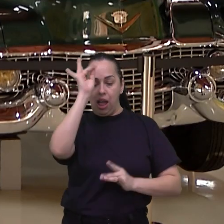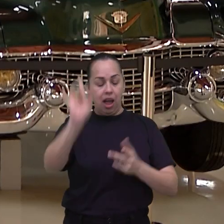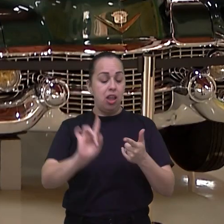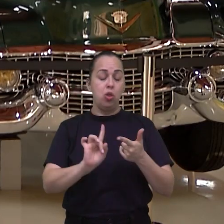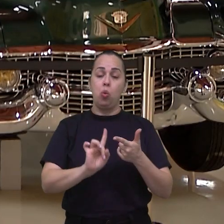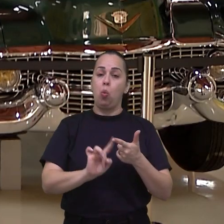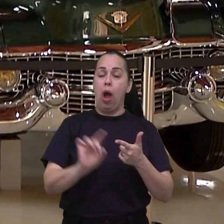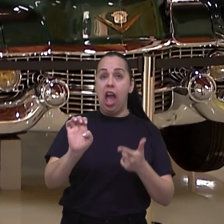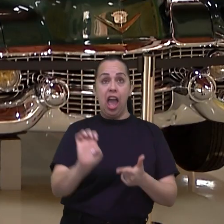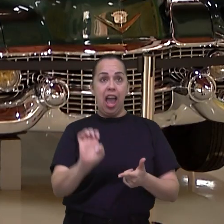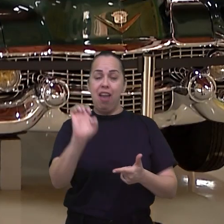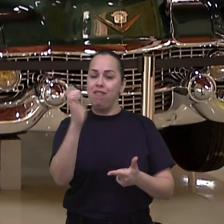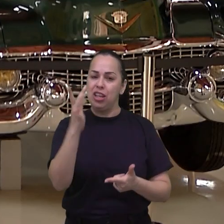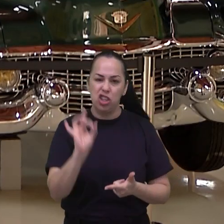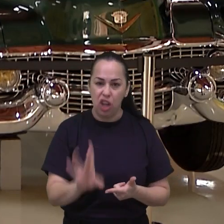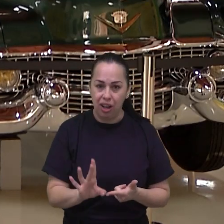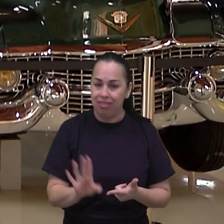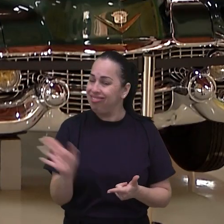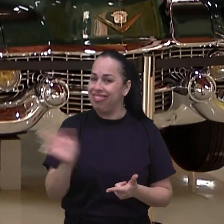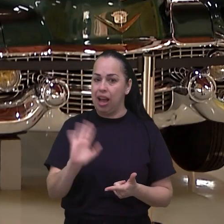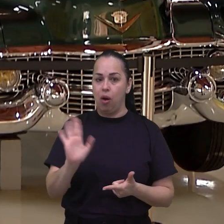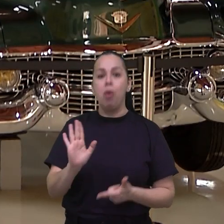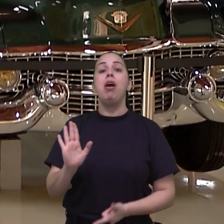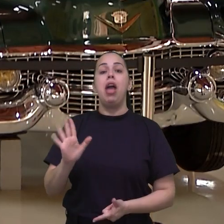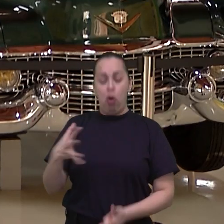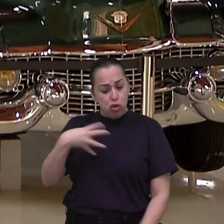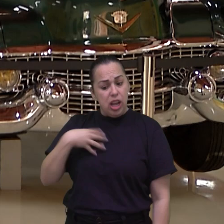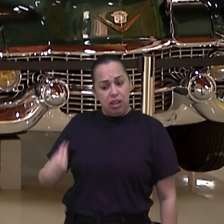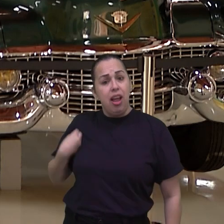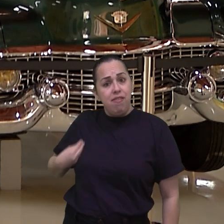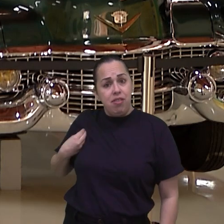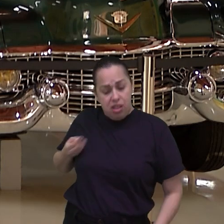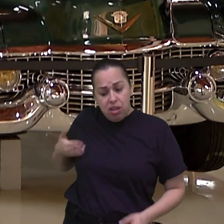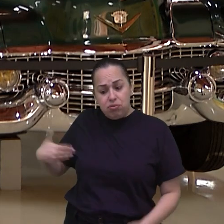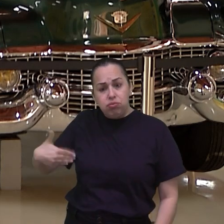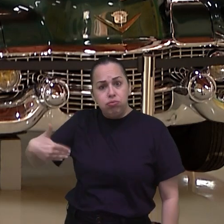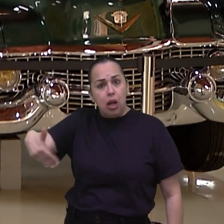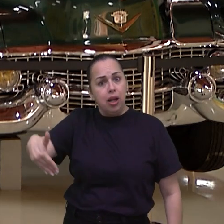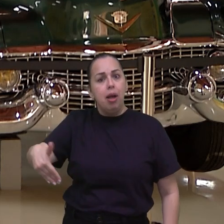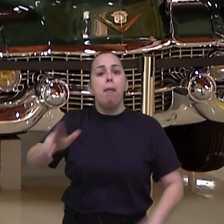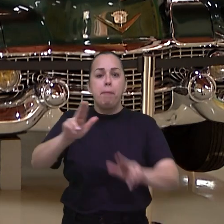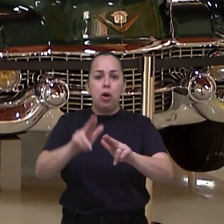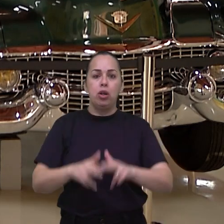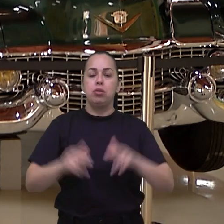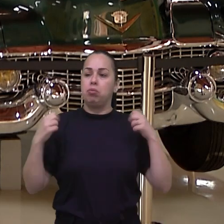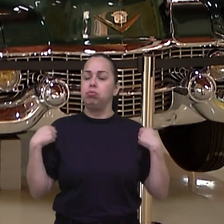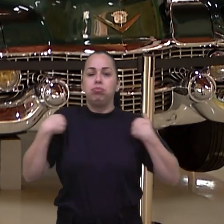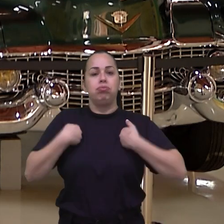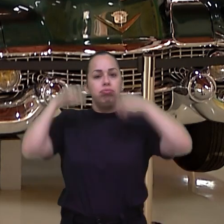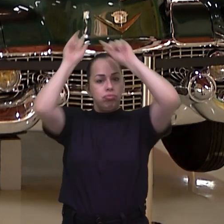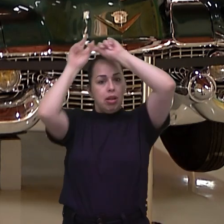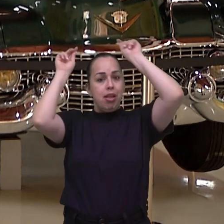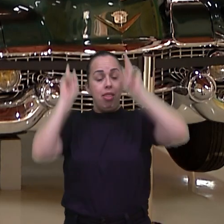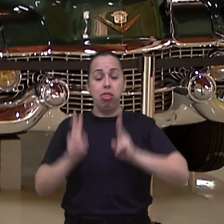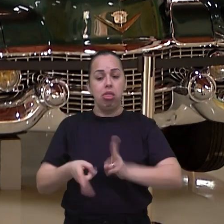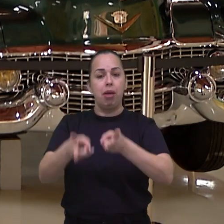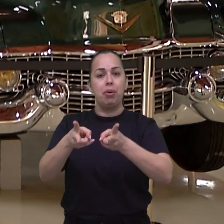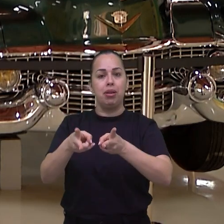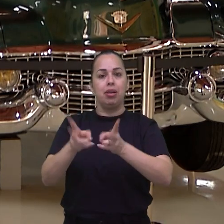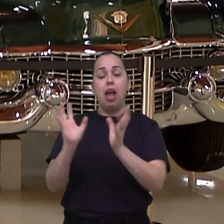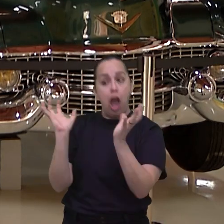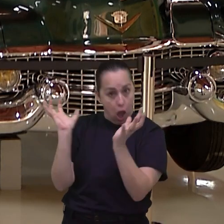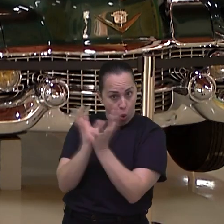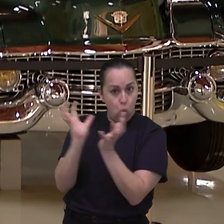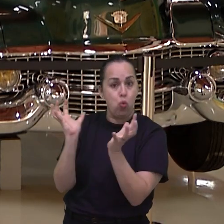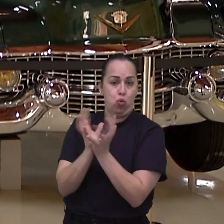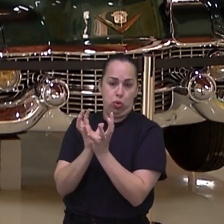não é uma comemoração como uma festividade, uma festa. Ele é um estilo de vida mesmo, é um lifestyle. Então a gente se veste assim, essas somos